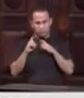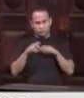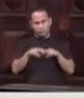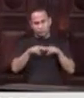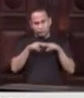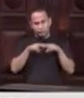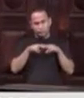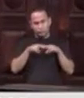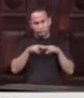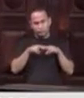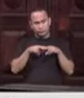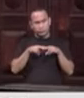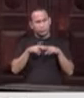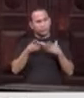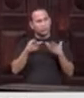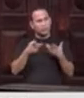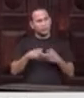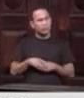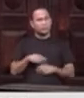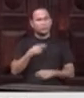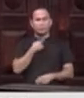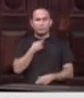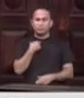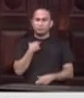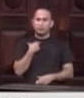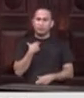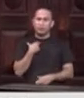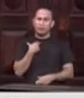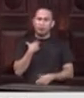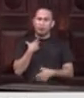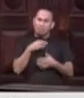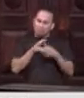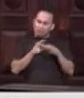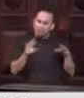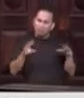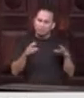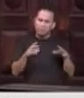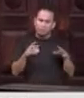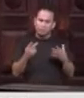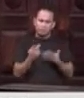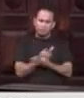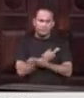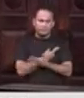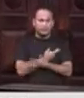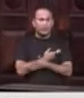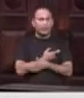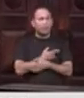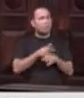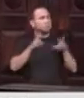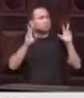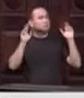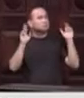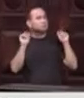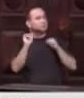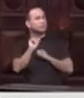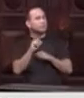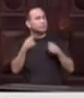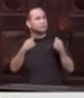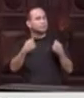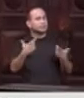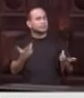efetivo, nós não podemos nos deixar seduzir por argumentos que precisam